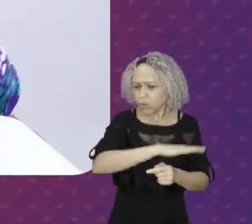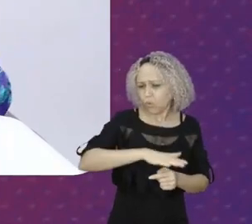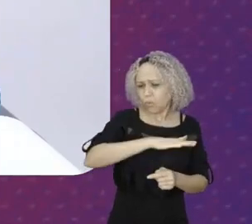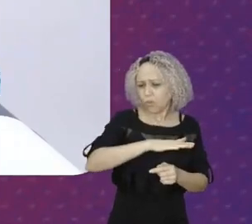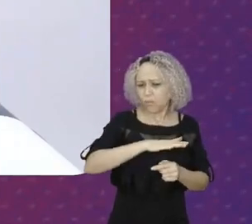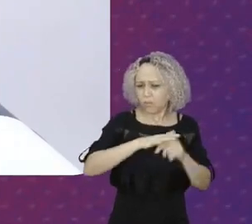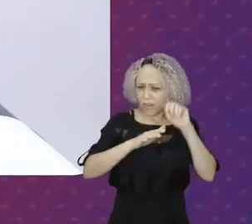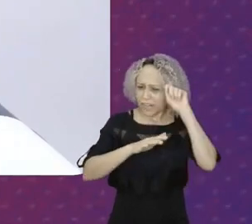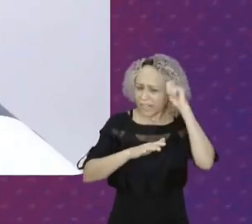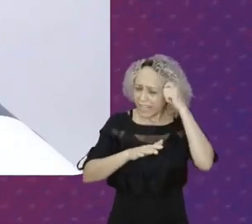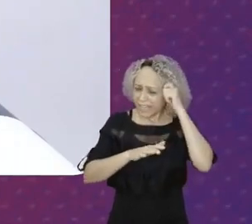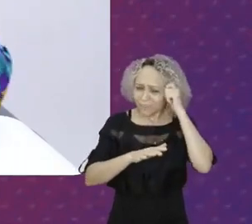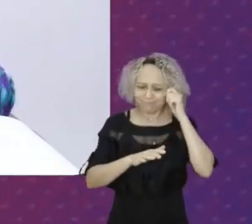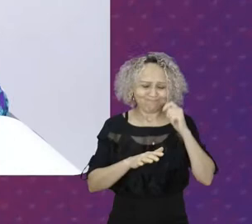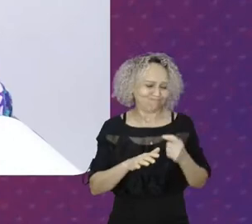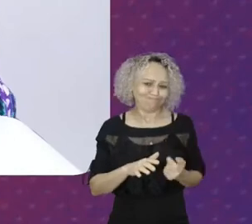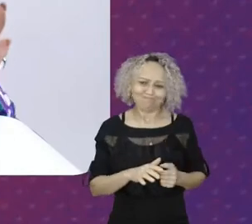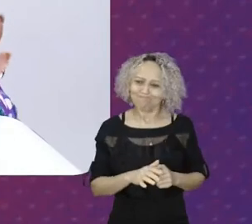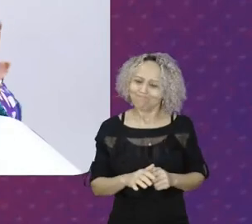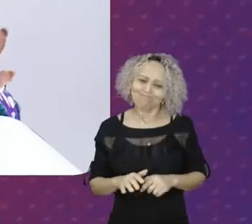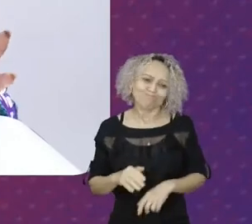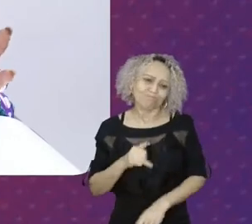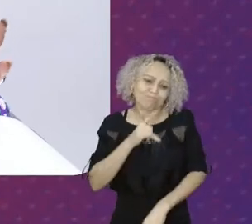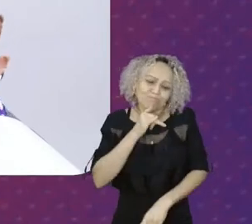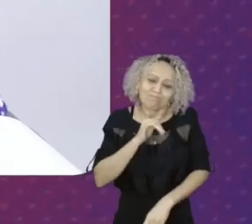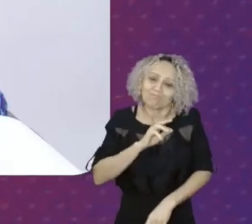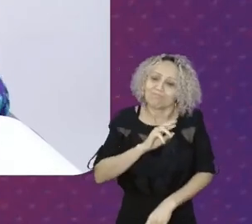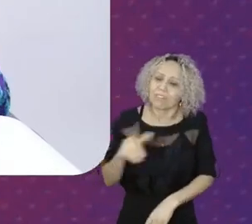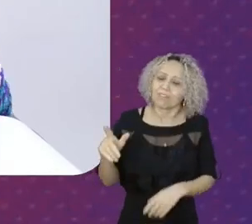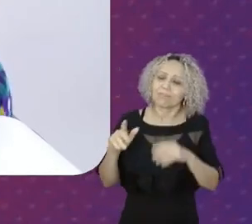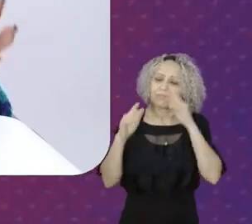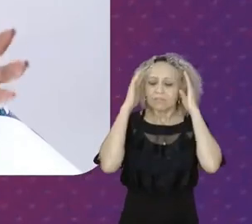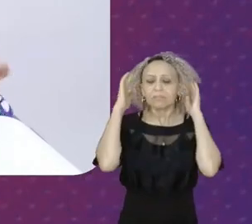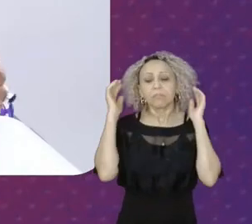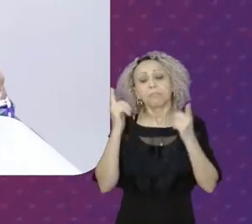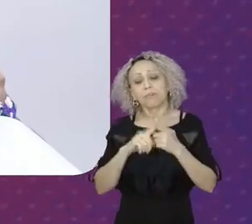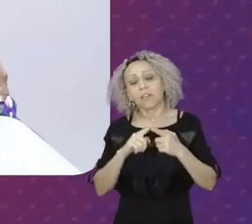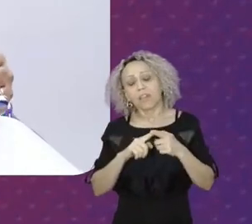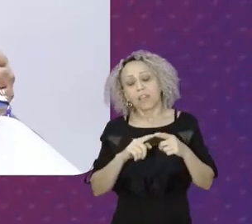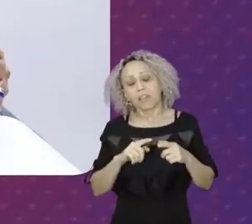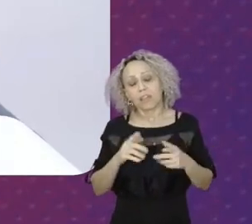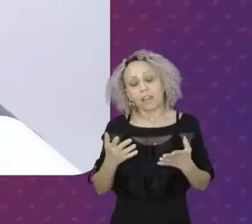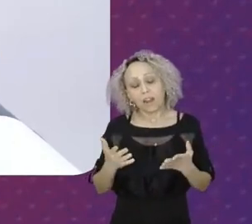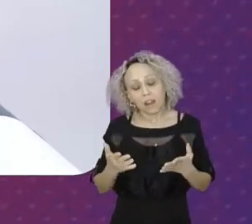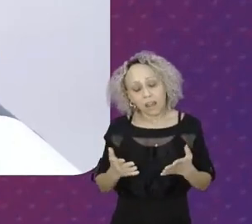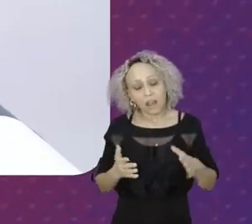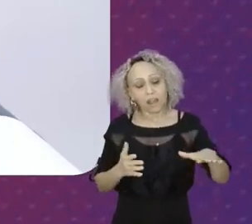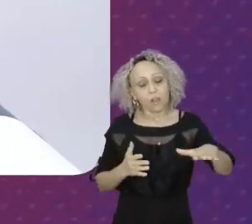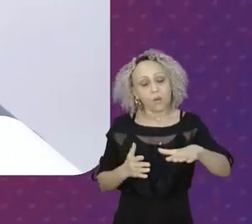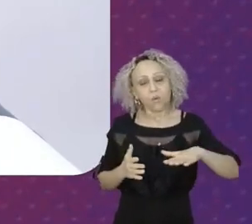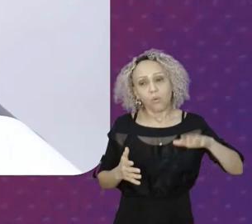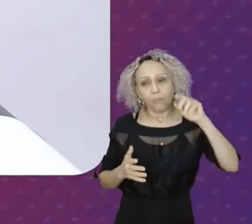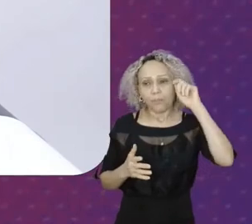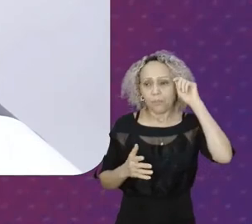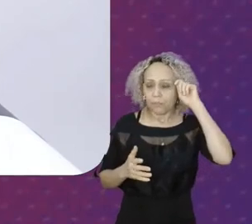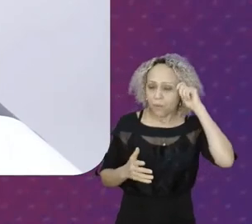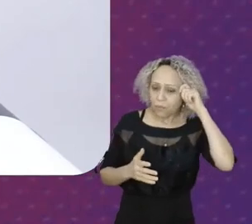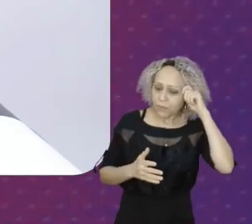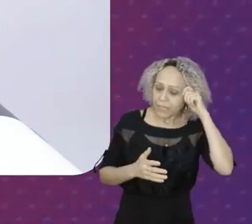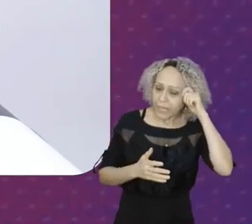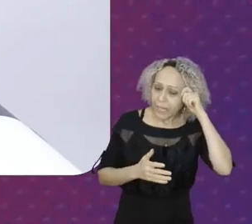ainda não estão devidamente representadas, não estão devidamente colocadas nos espaços